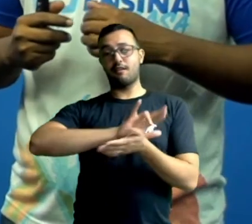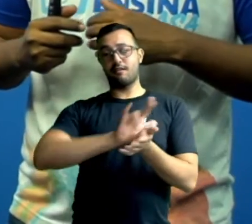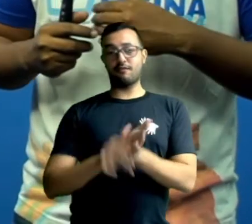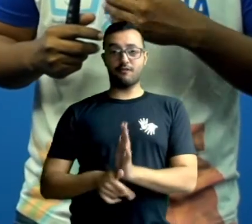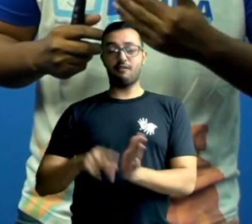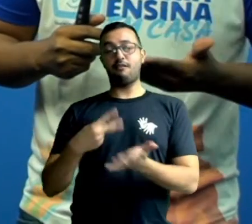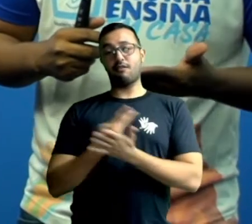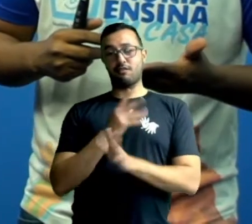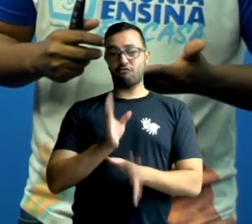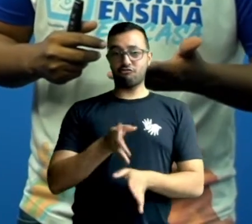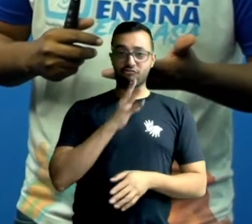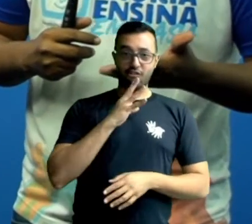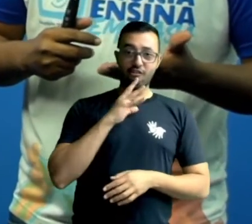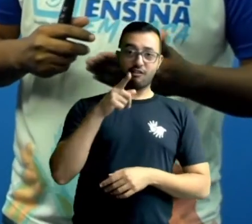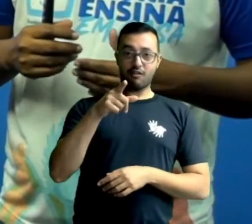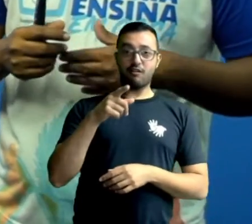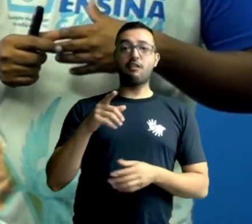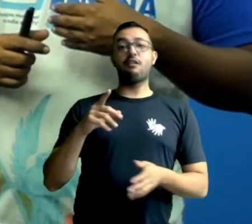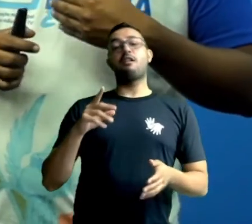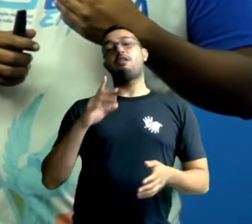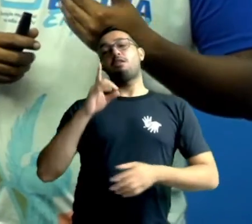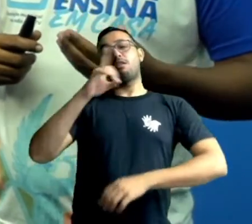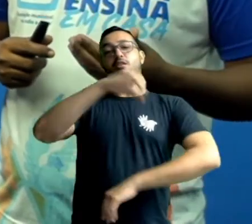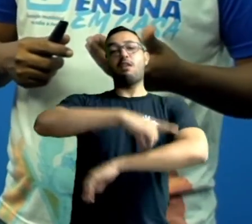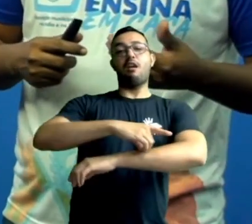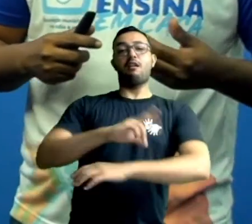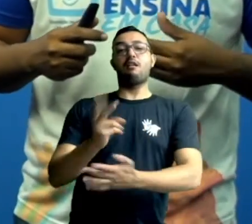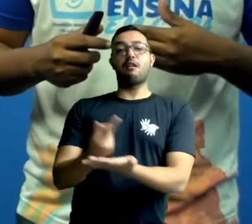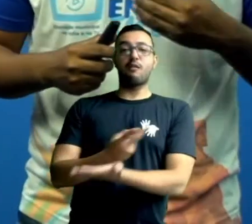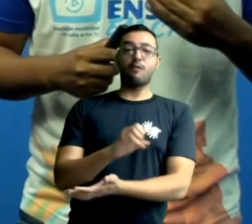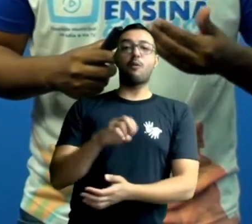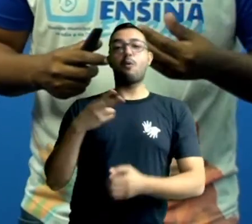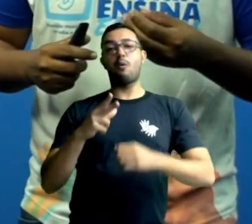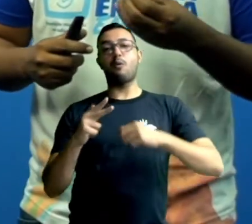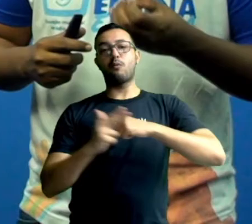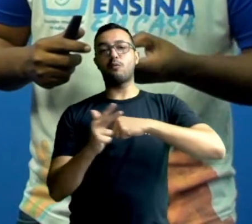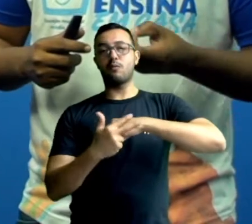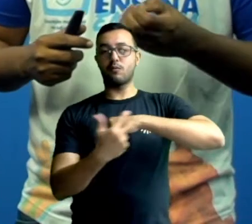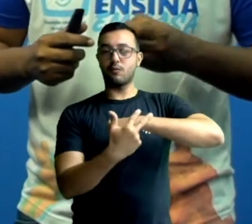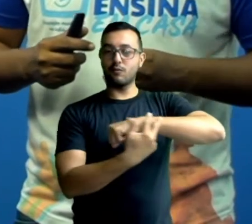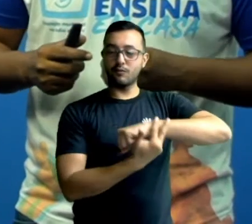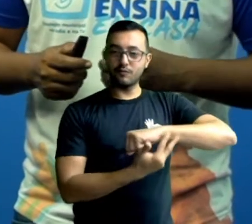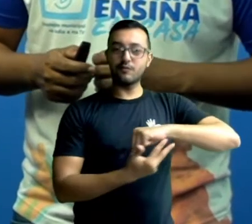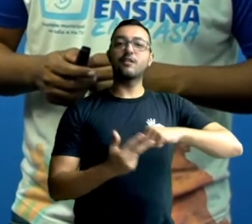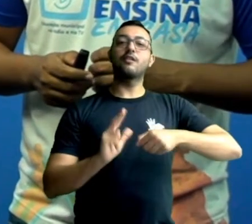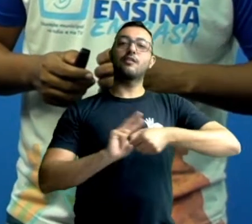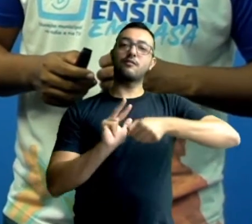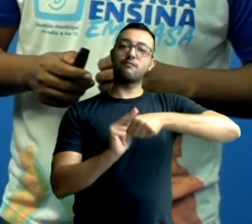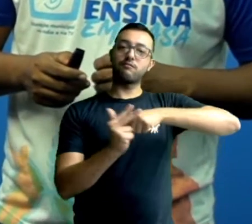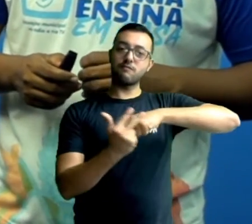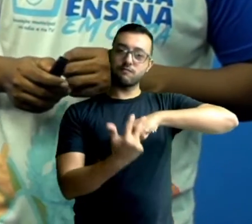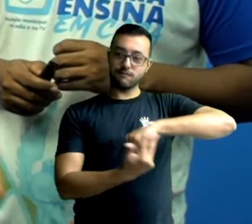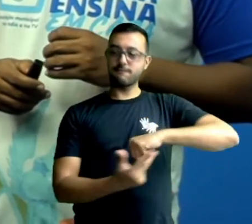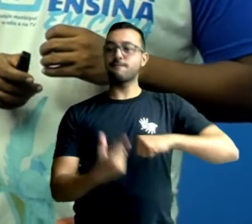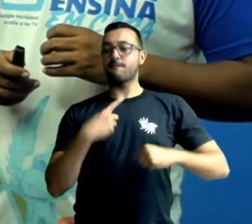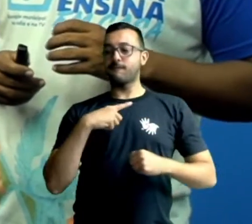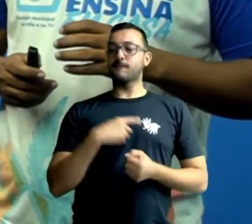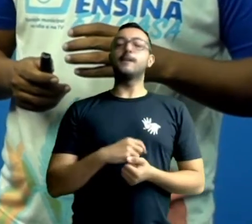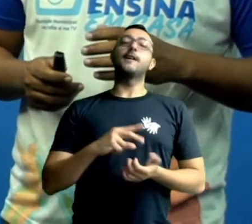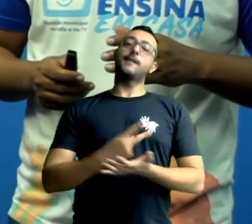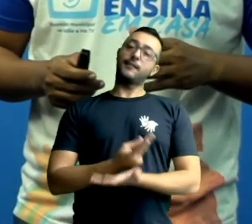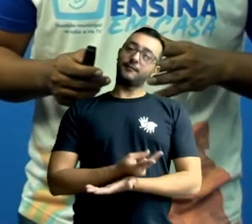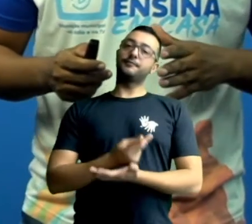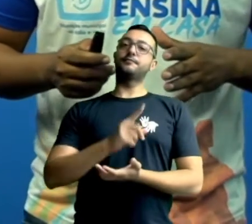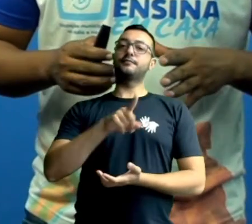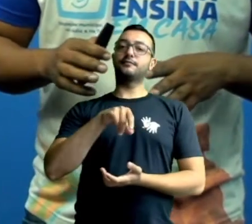se infectou com a dengue ou com a chikungunya, ouviu falar de alguém que já adquiriu zika?